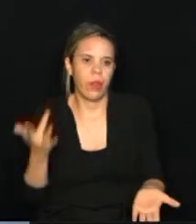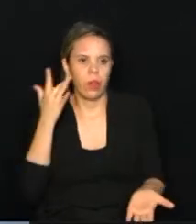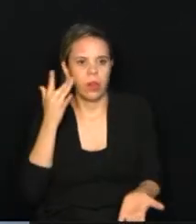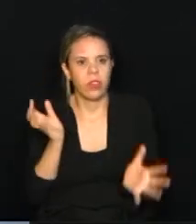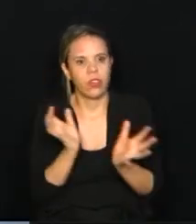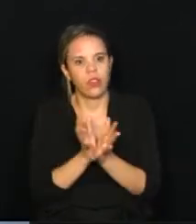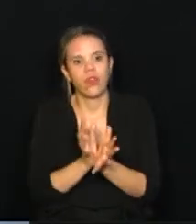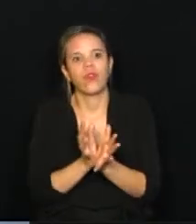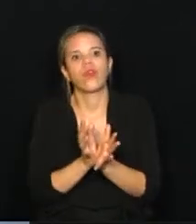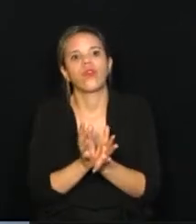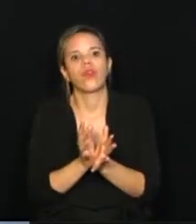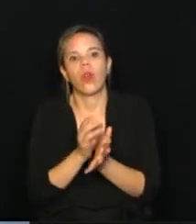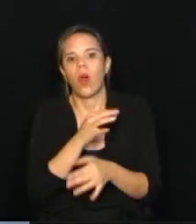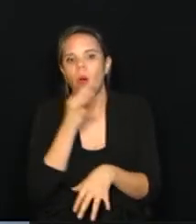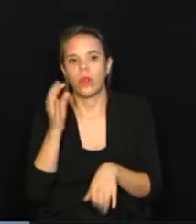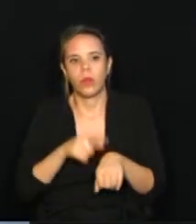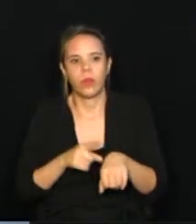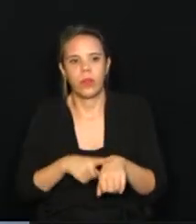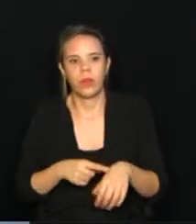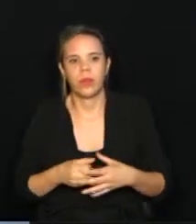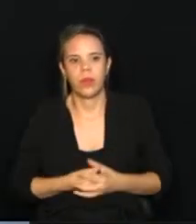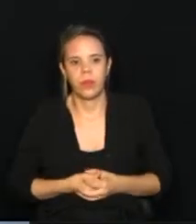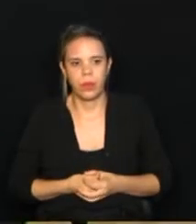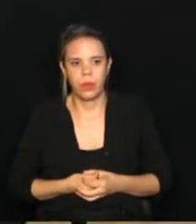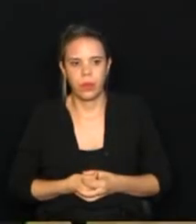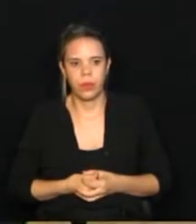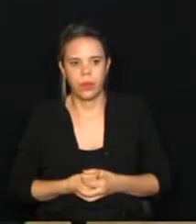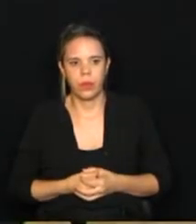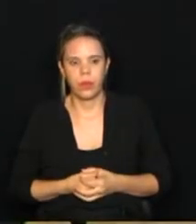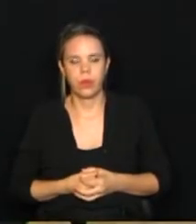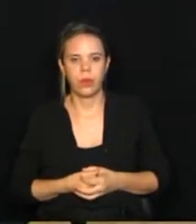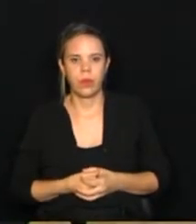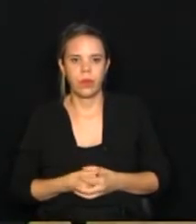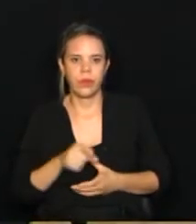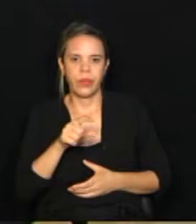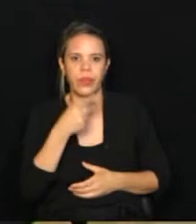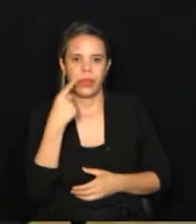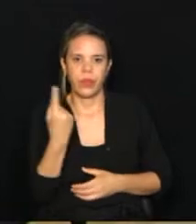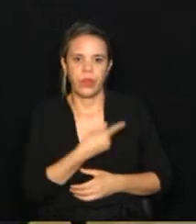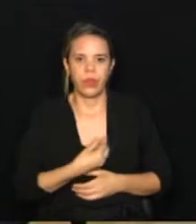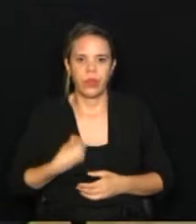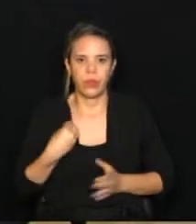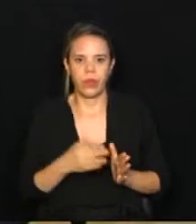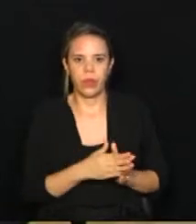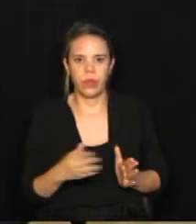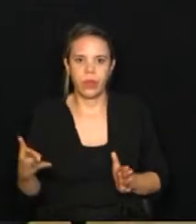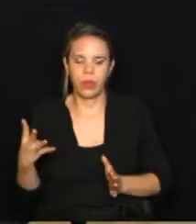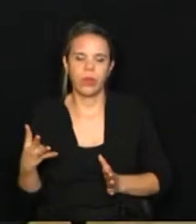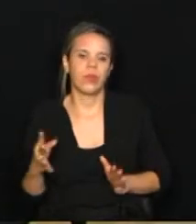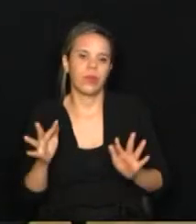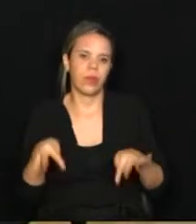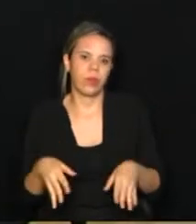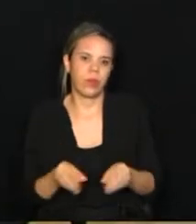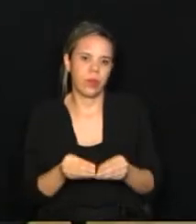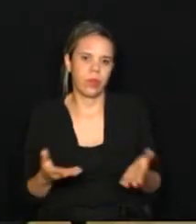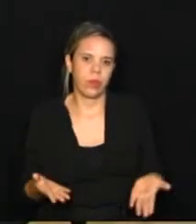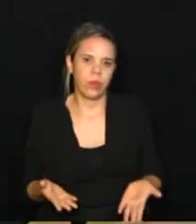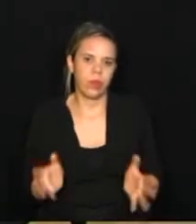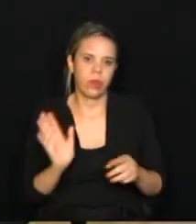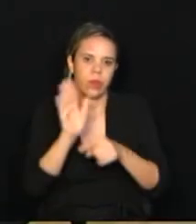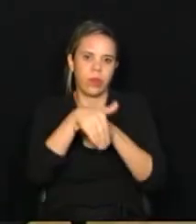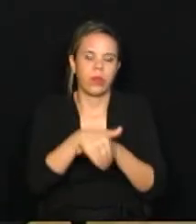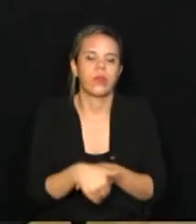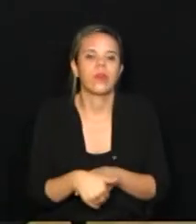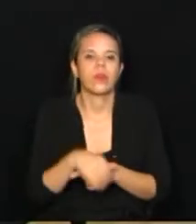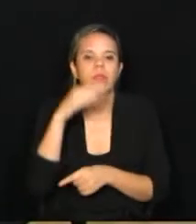está num bom momento. Esse playoffs aí, nós estamos na fase de quartas de final, né, do basquete da